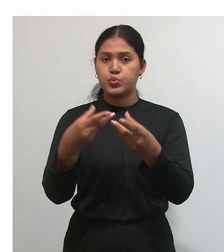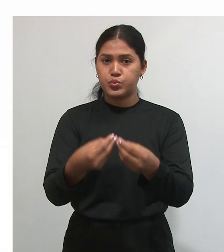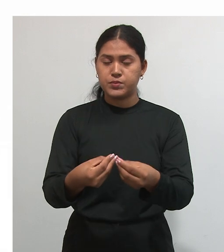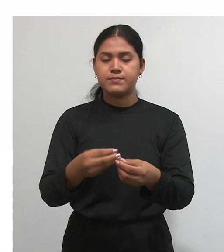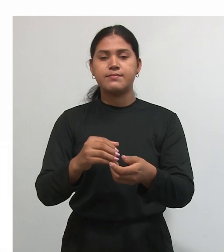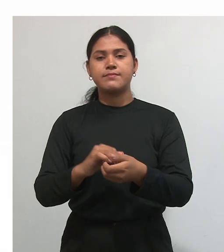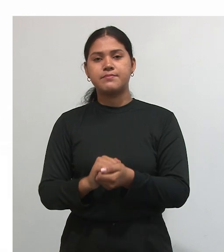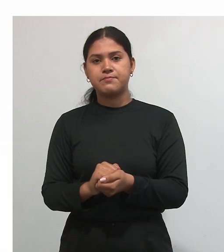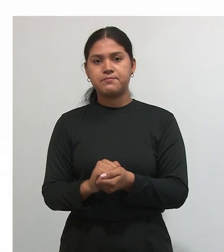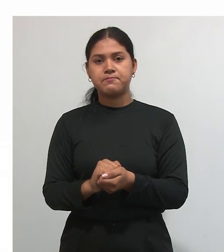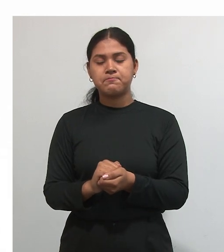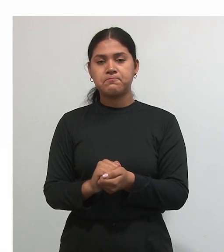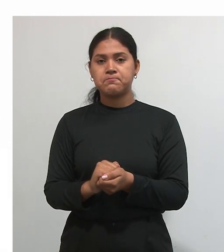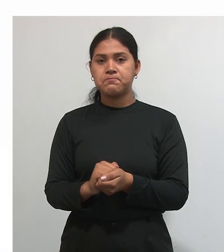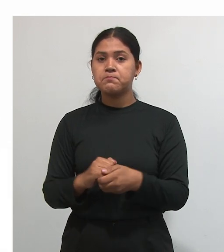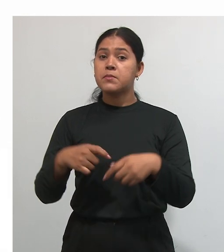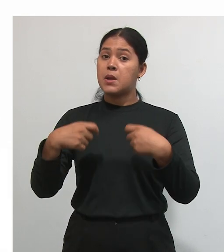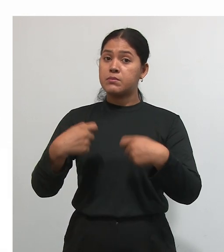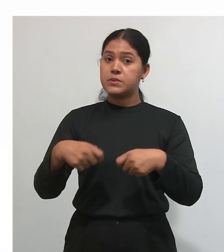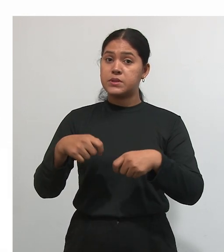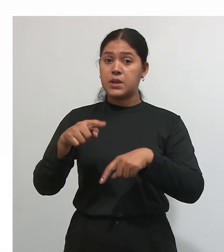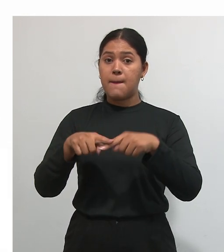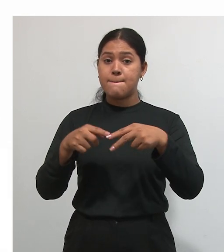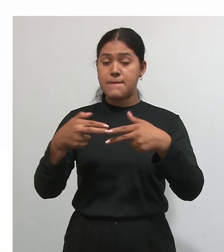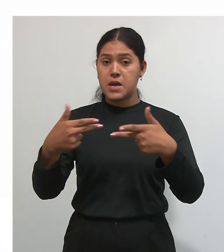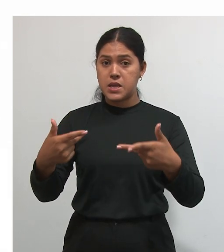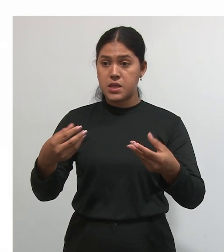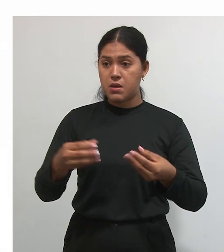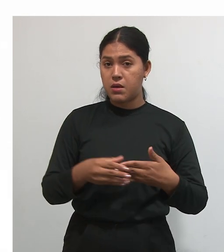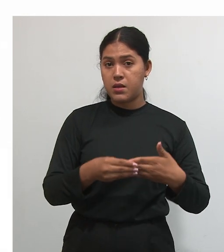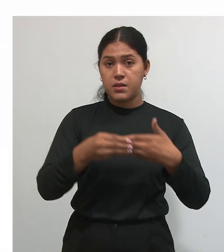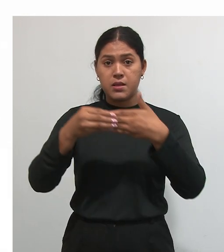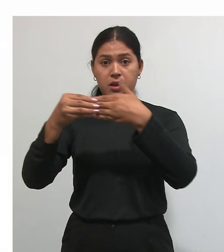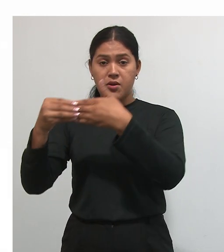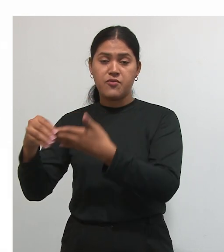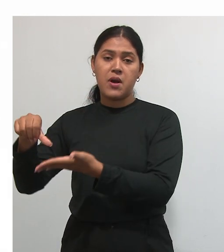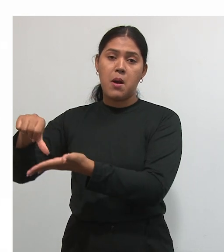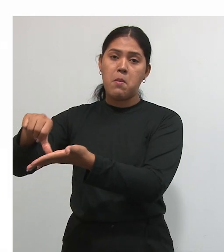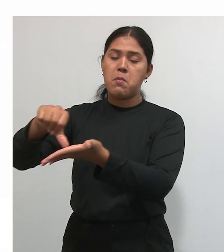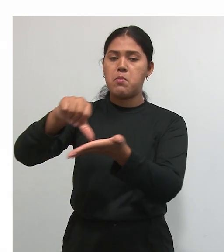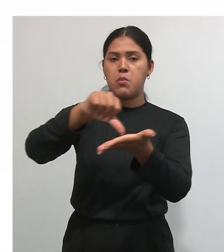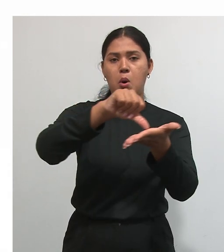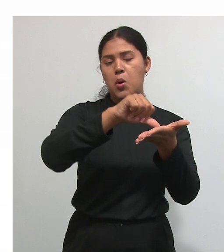aqui, a necessidade do bem imóvel naquela unidade, né? Se